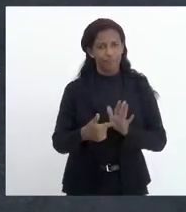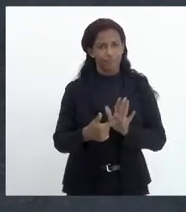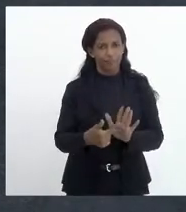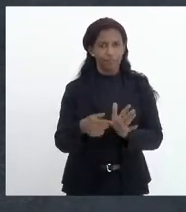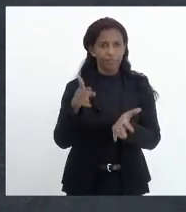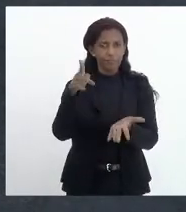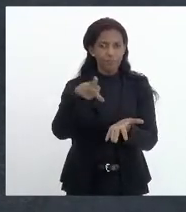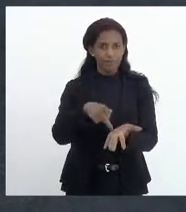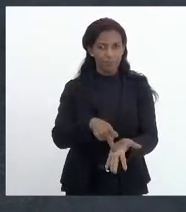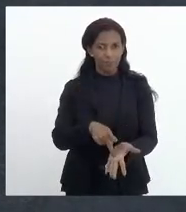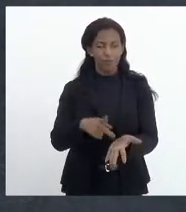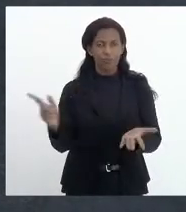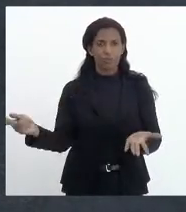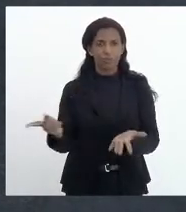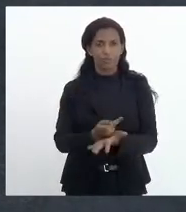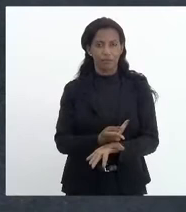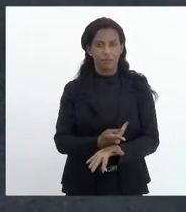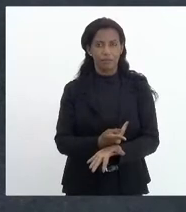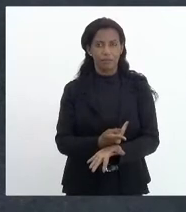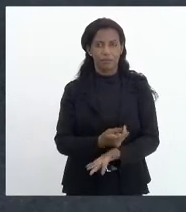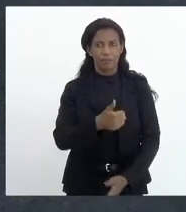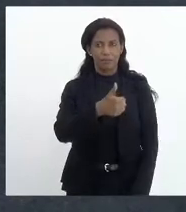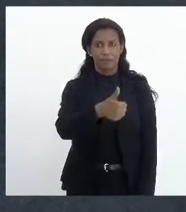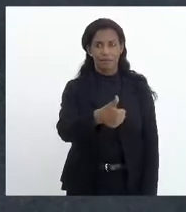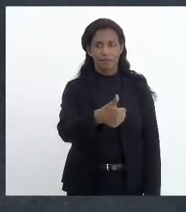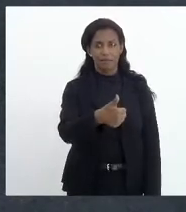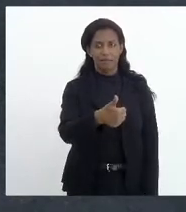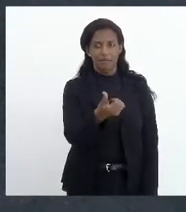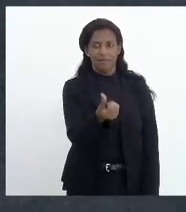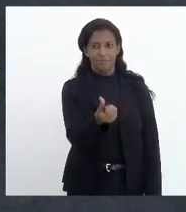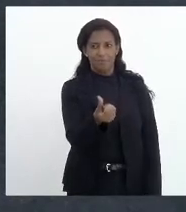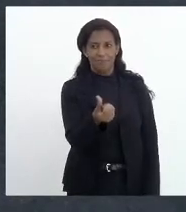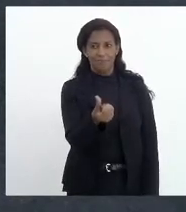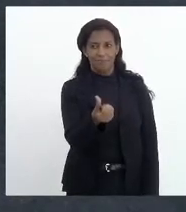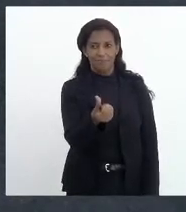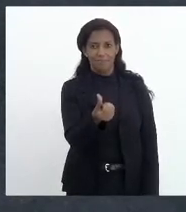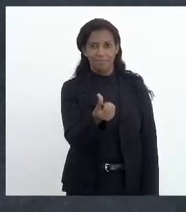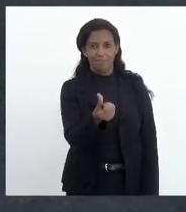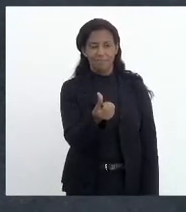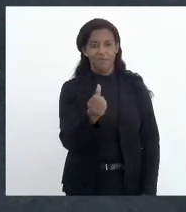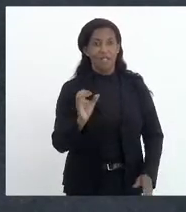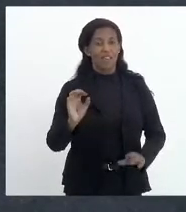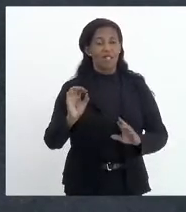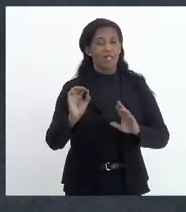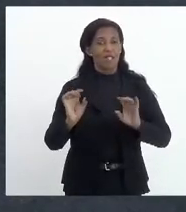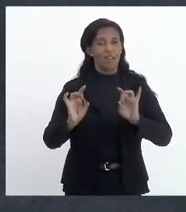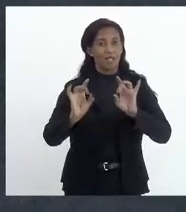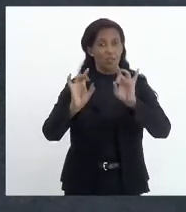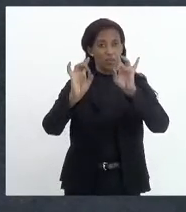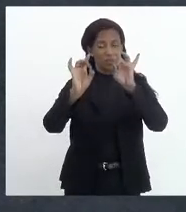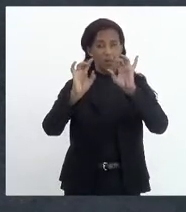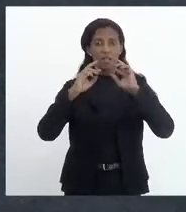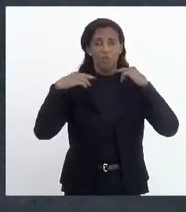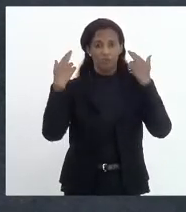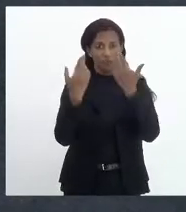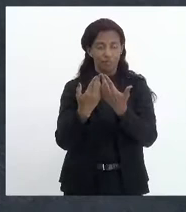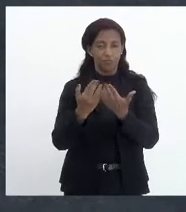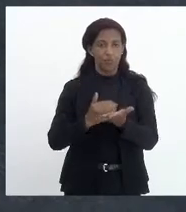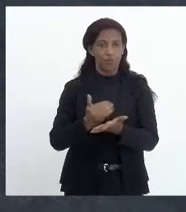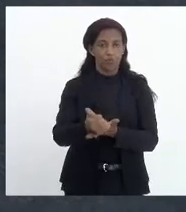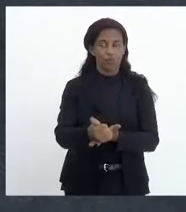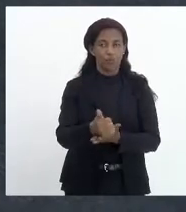exatidão o ocorrido na centésima septuagésima sessão extraordinária que